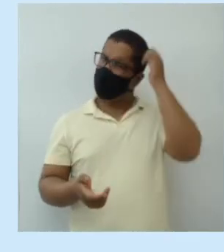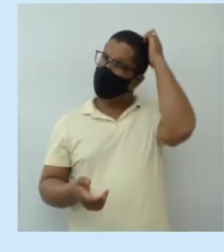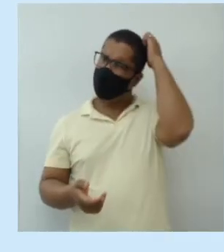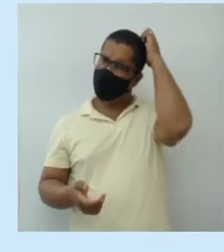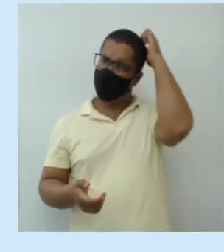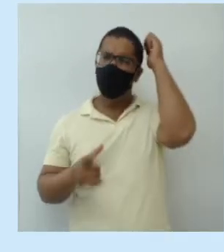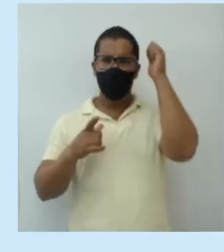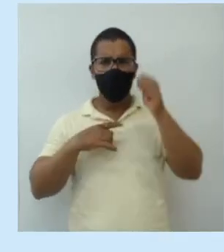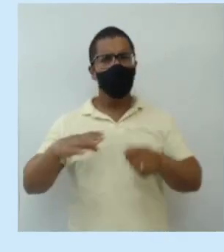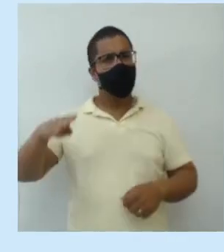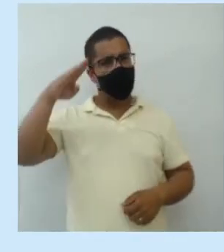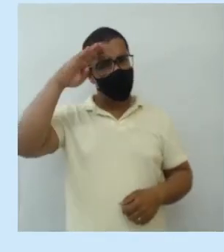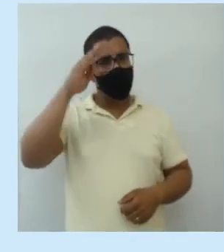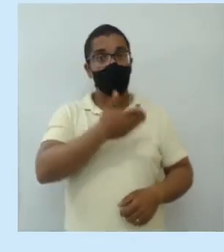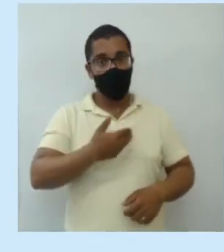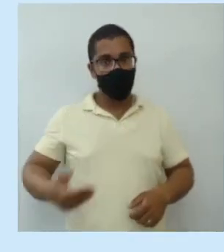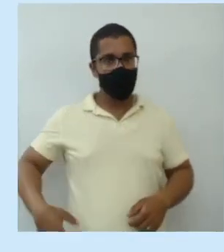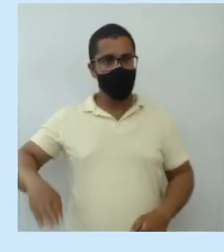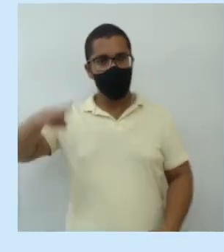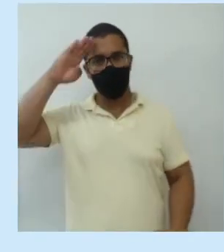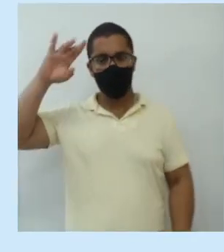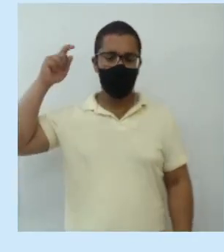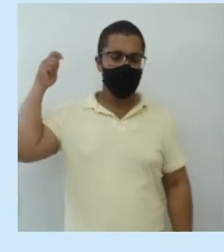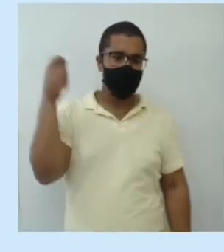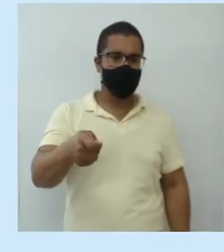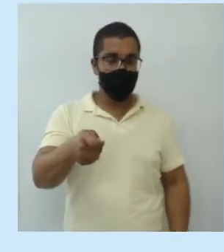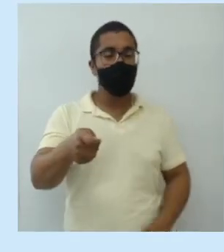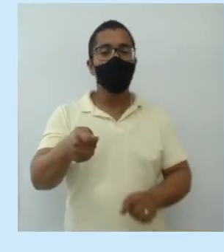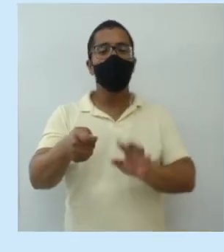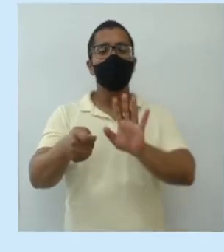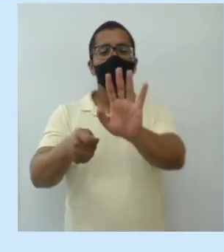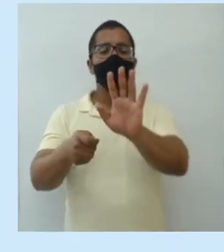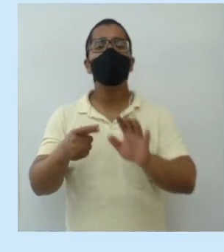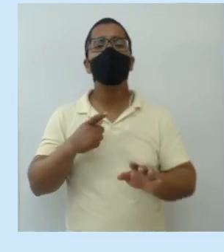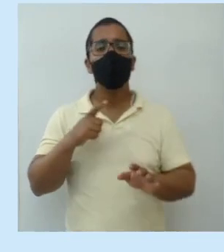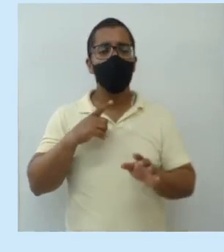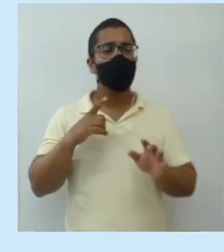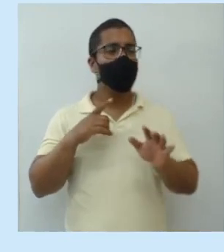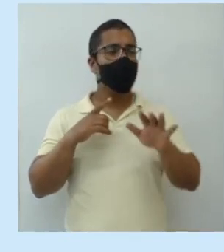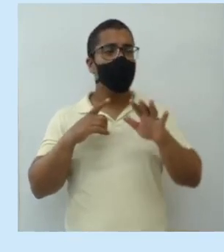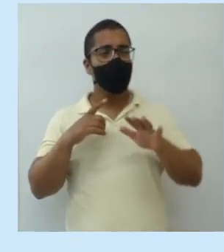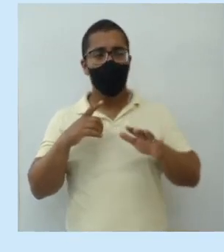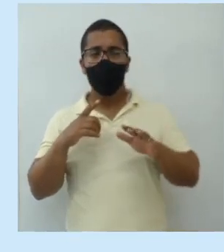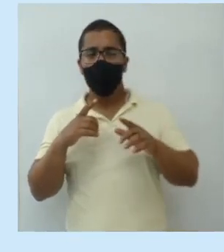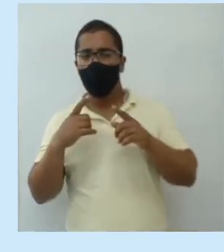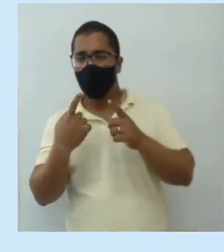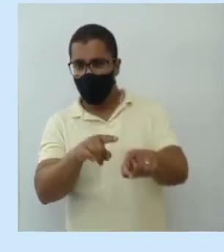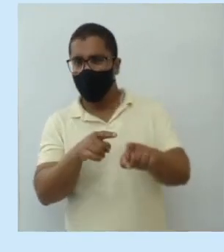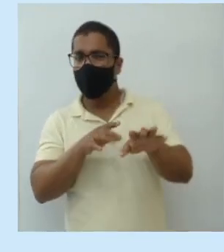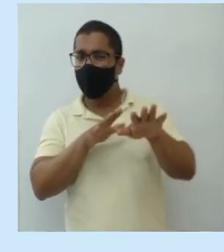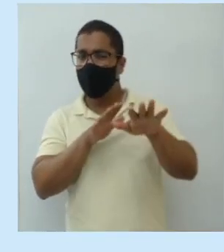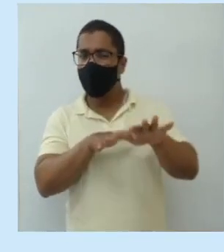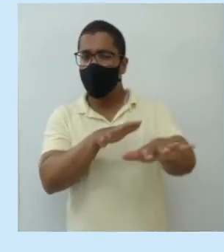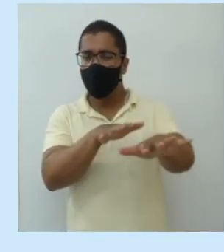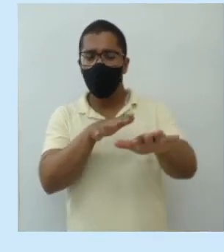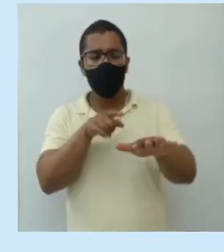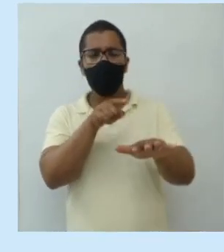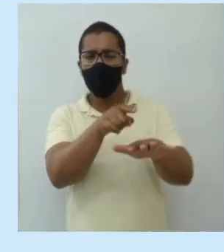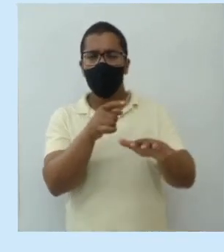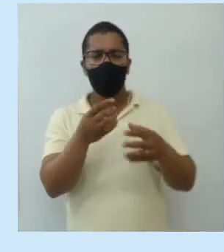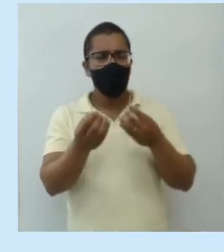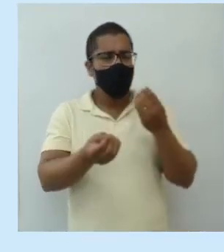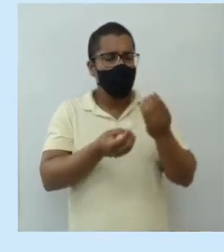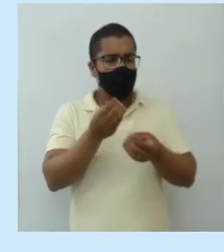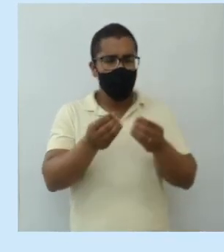ditadura militar, um governo de exceção, um governo violento, e se a gente vai ter o combate a esses movimentos, como é que ele vai propiciar